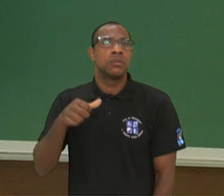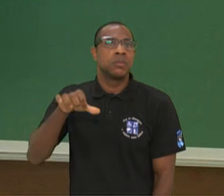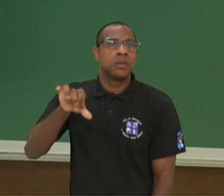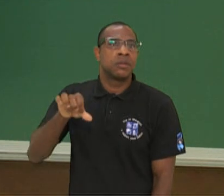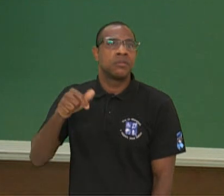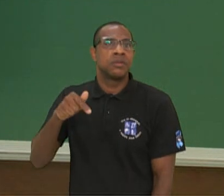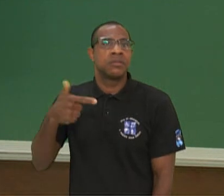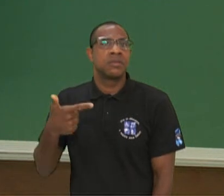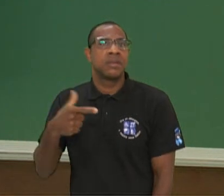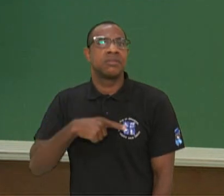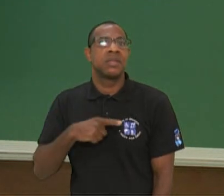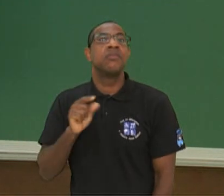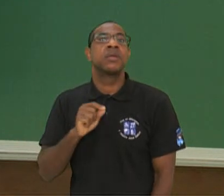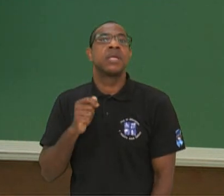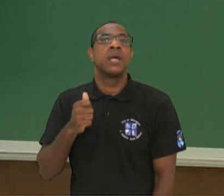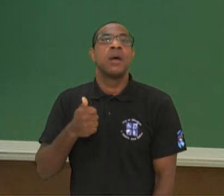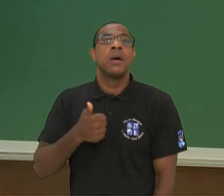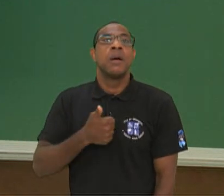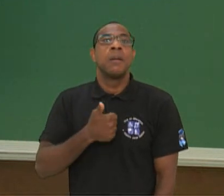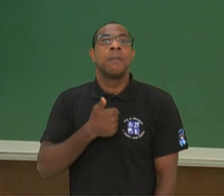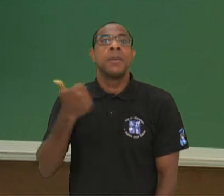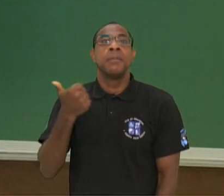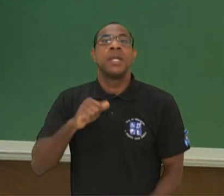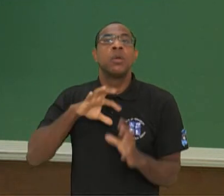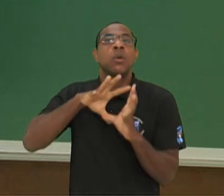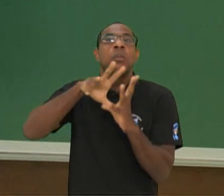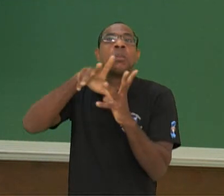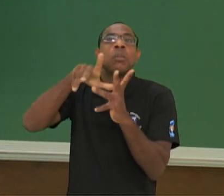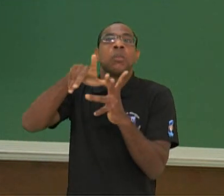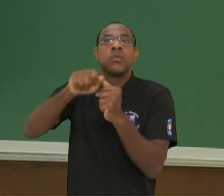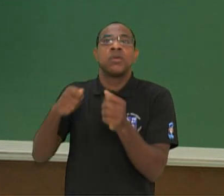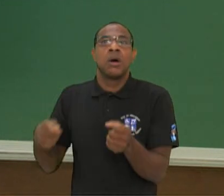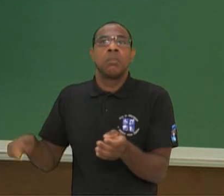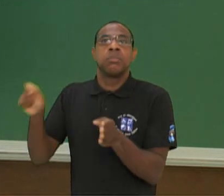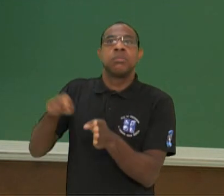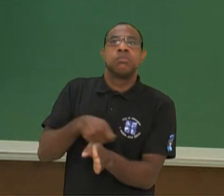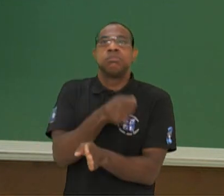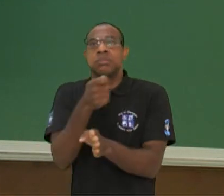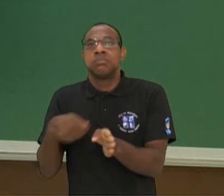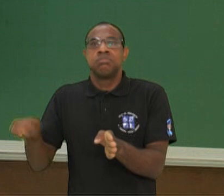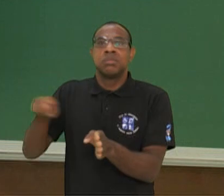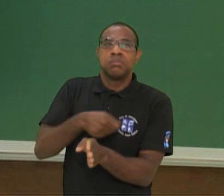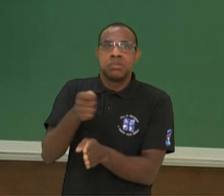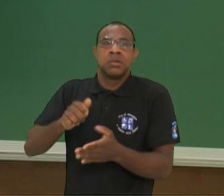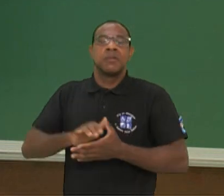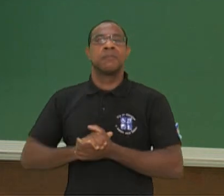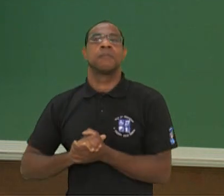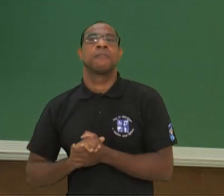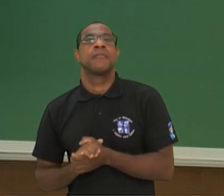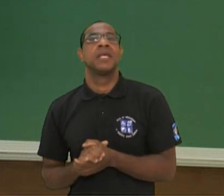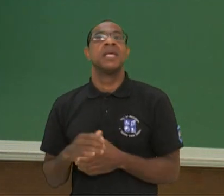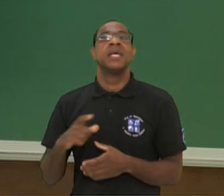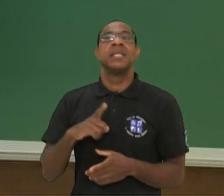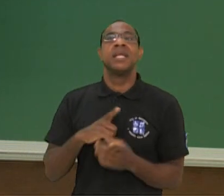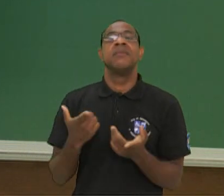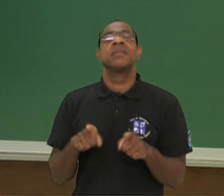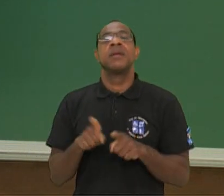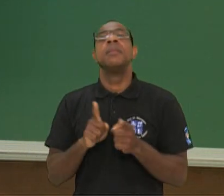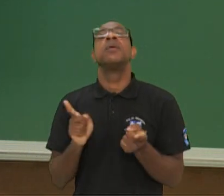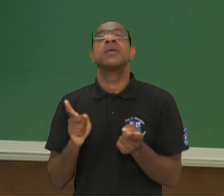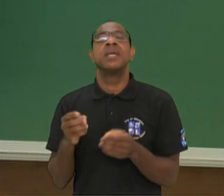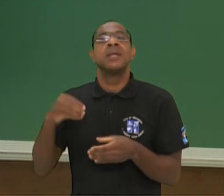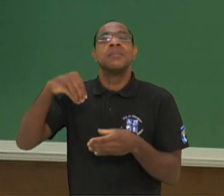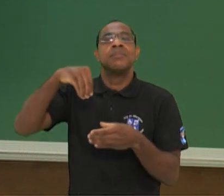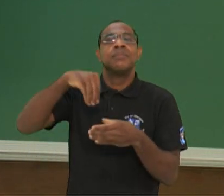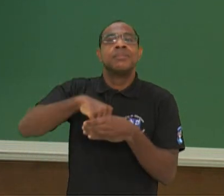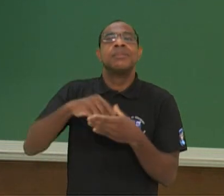Seul, o esporte se tornou um esporte olímpico. Falamos um pouco sobre a mesa, as especificações técnicas